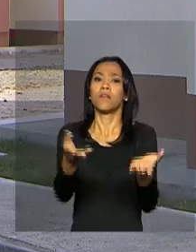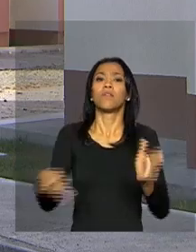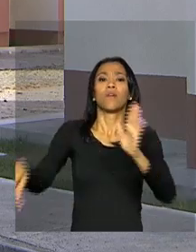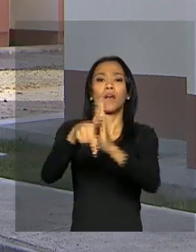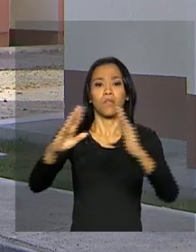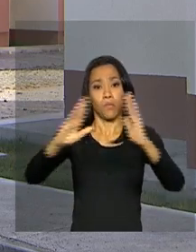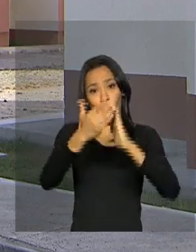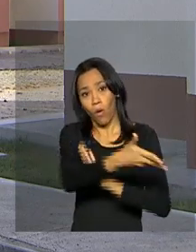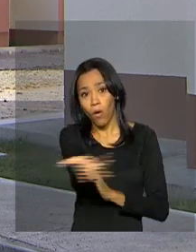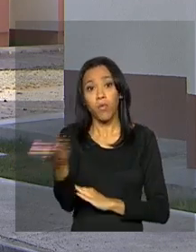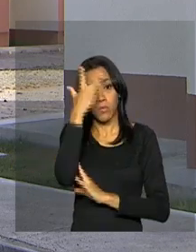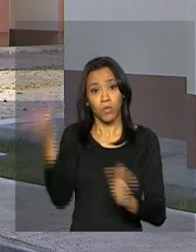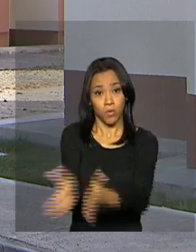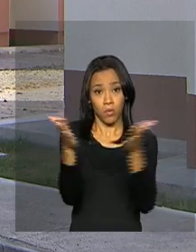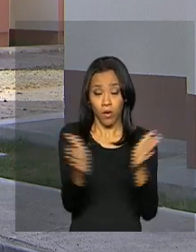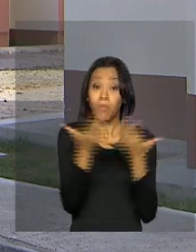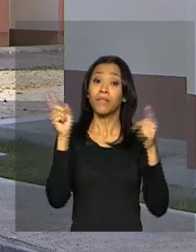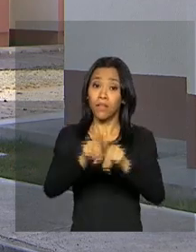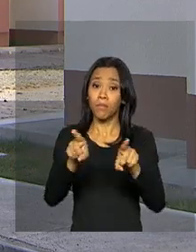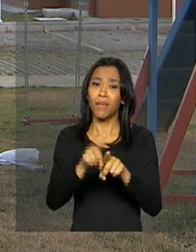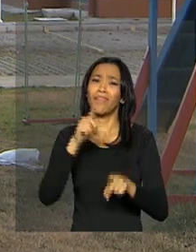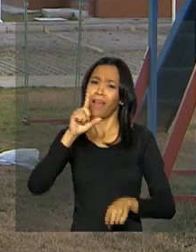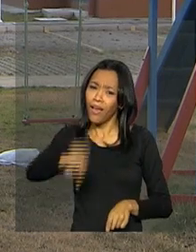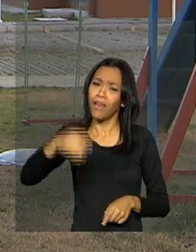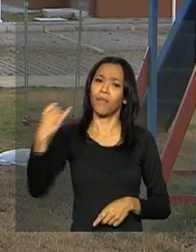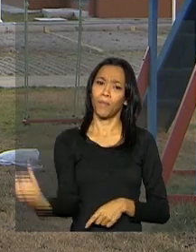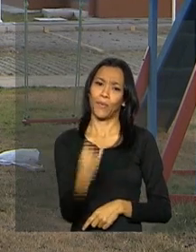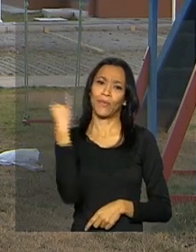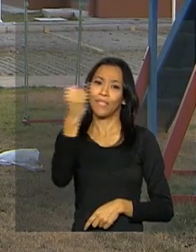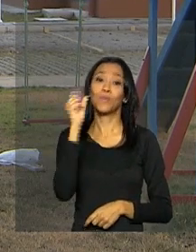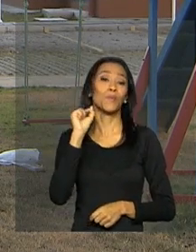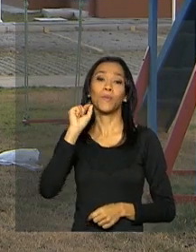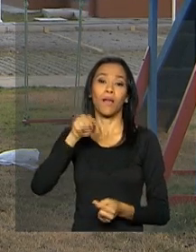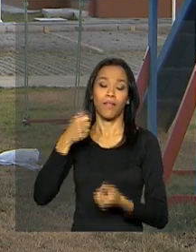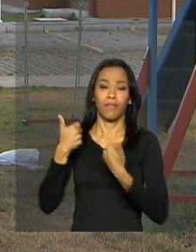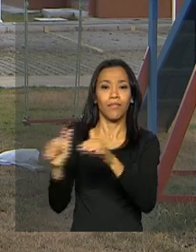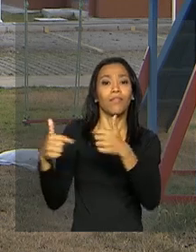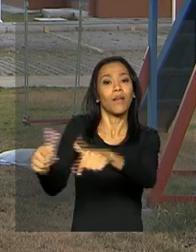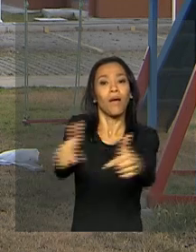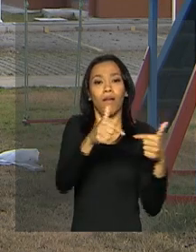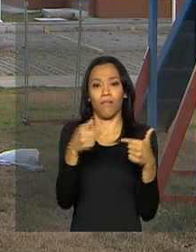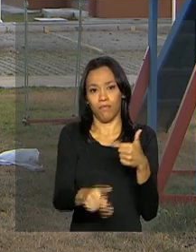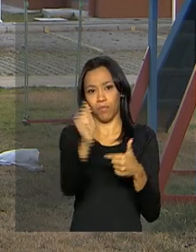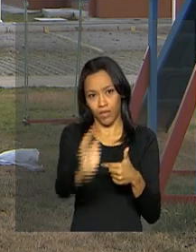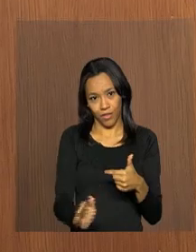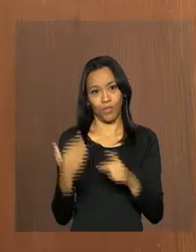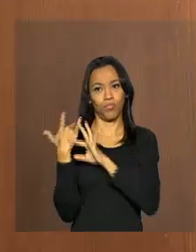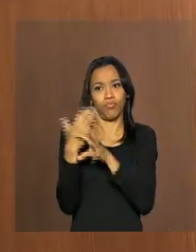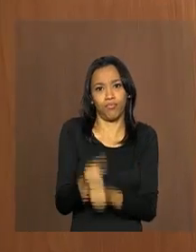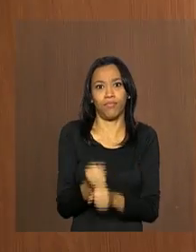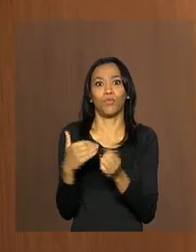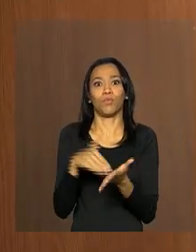as pessoas, as famílias de baixa renda, também tem sido muito importante para gerar emprego e renda no Brasil nos últimos